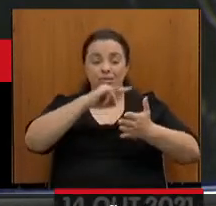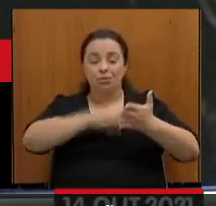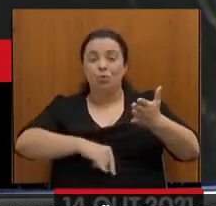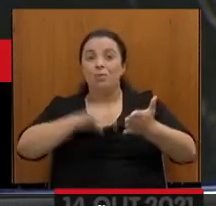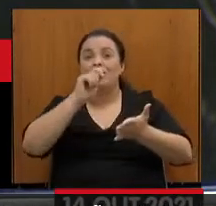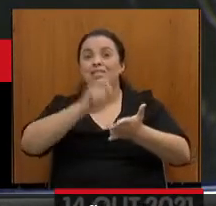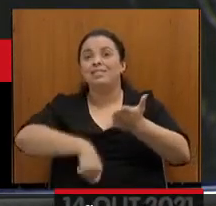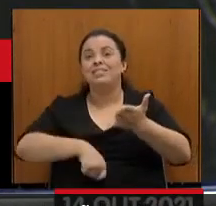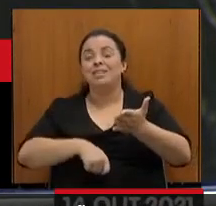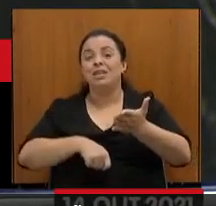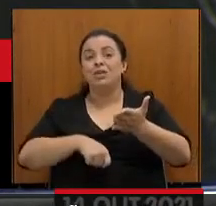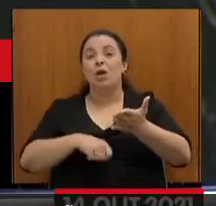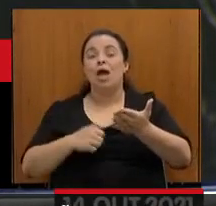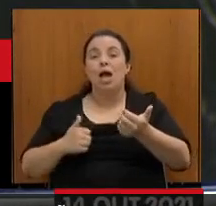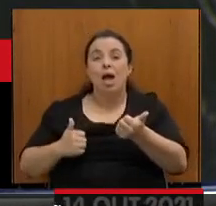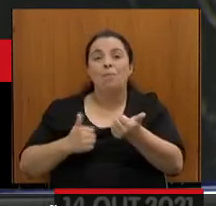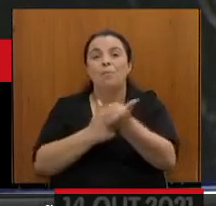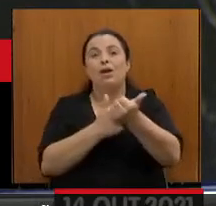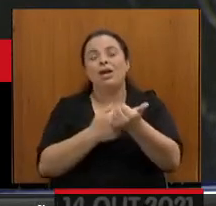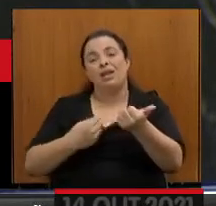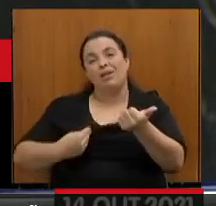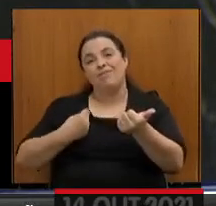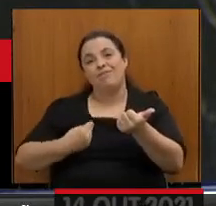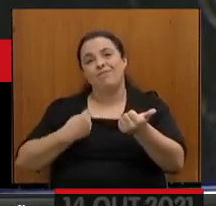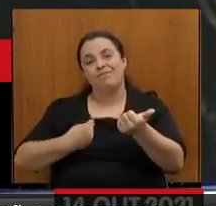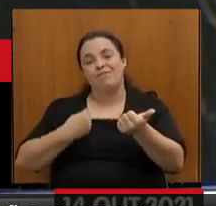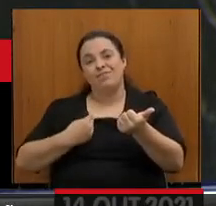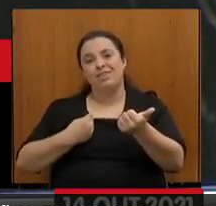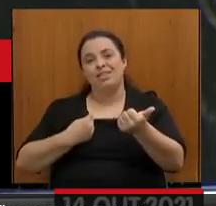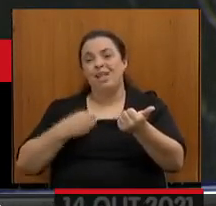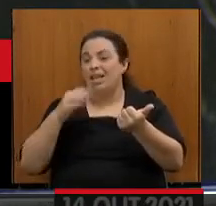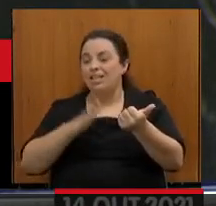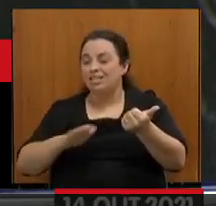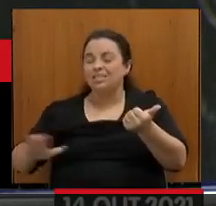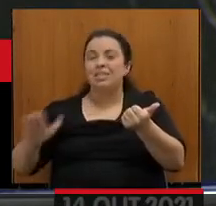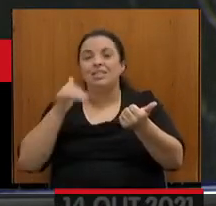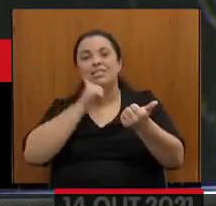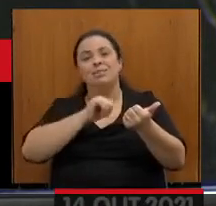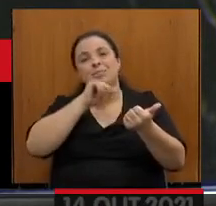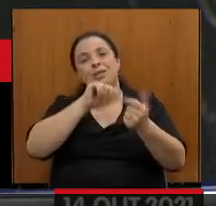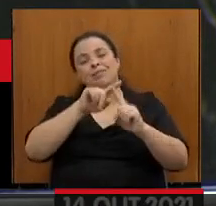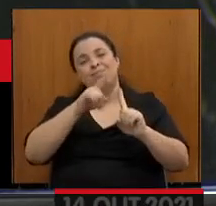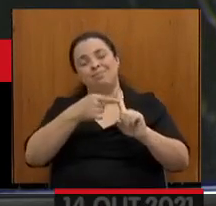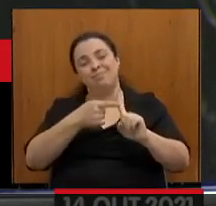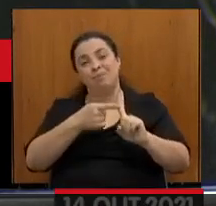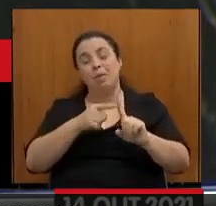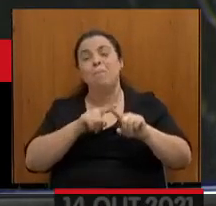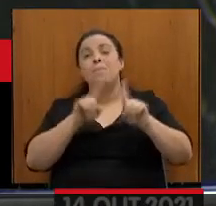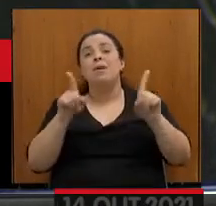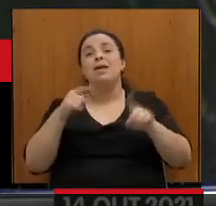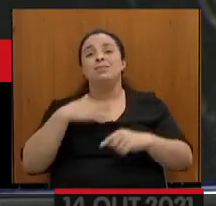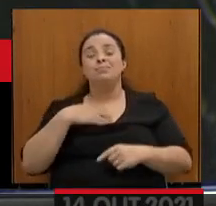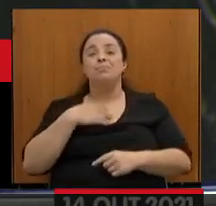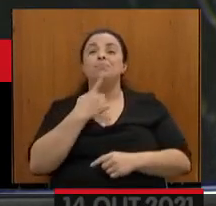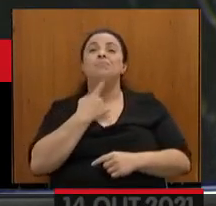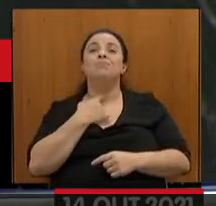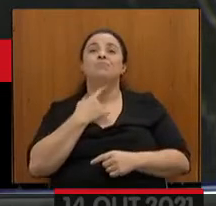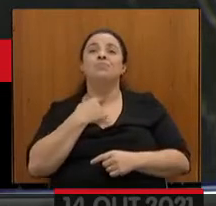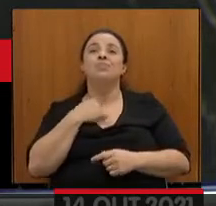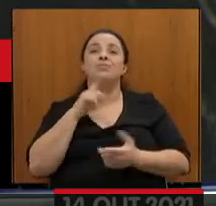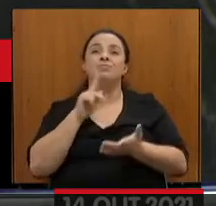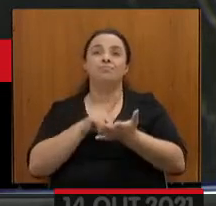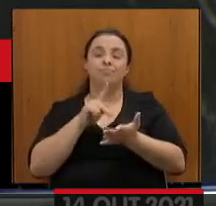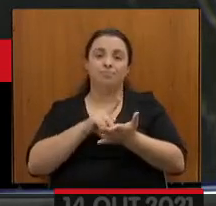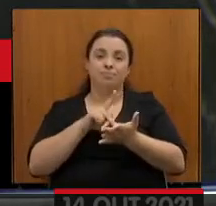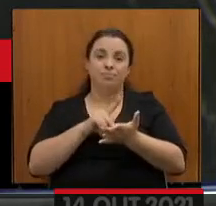nossas mulheres e das nossas crianças. Mas o que eu desejo de verdade é que o privilégio que eu senti de, ao